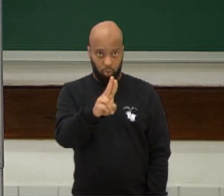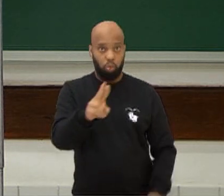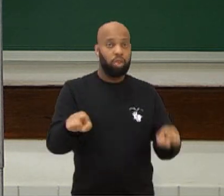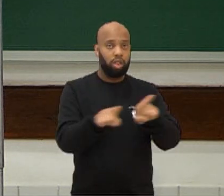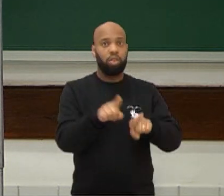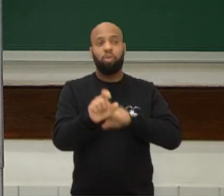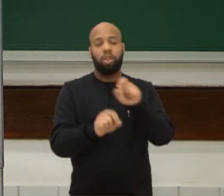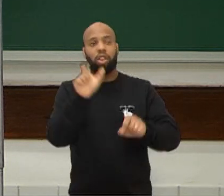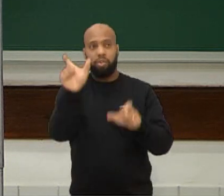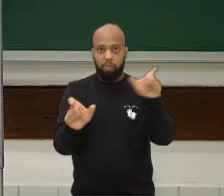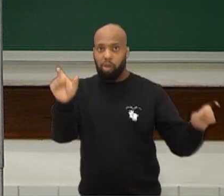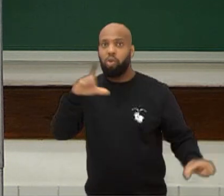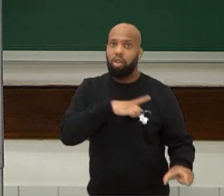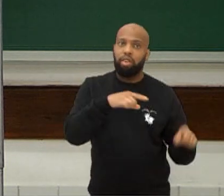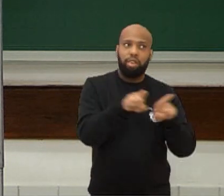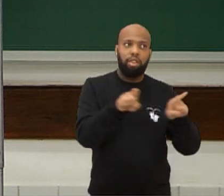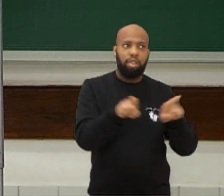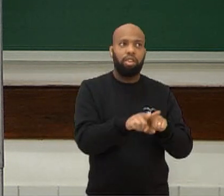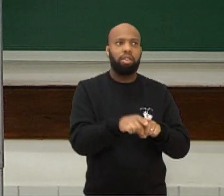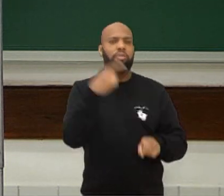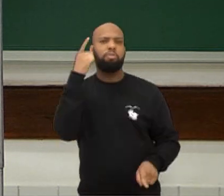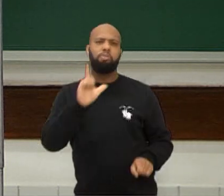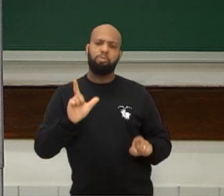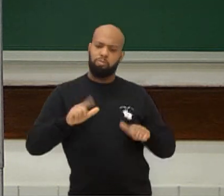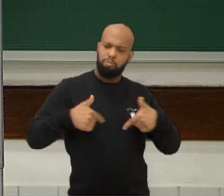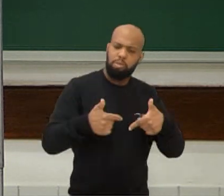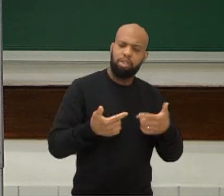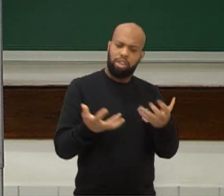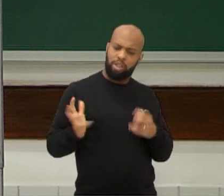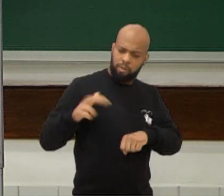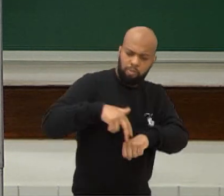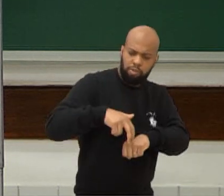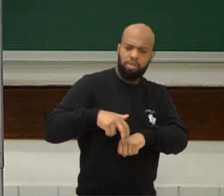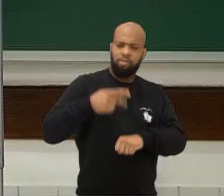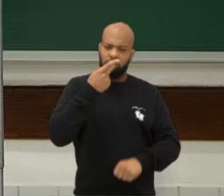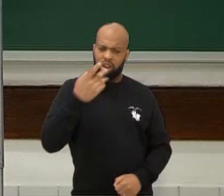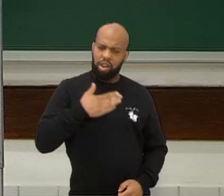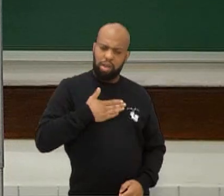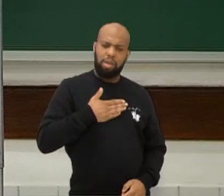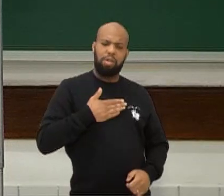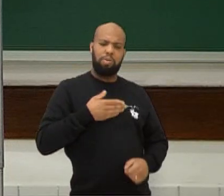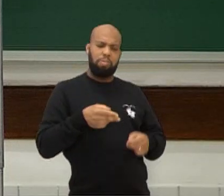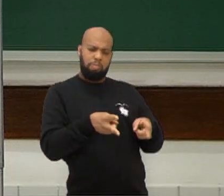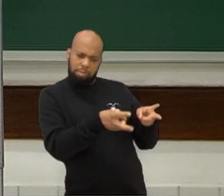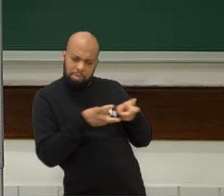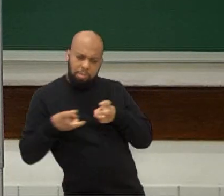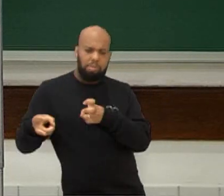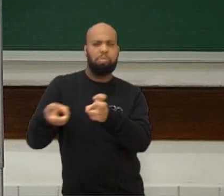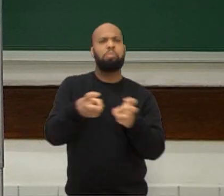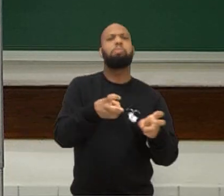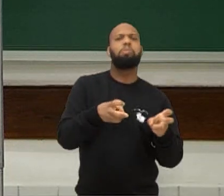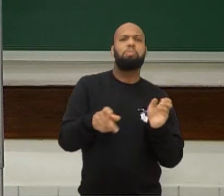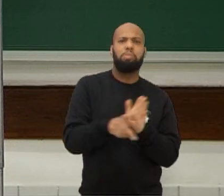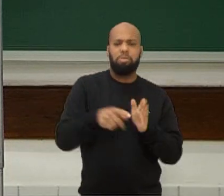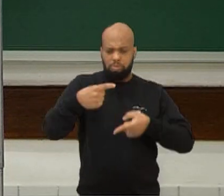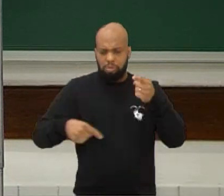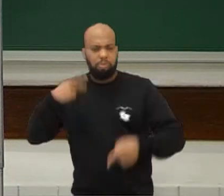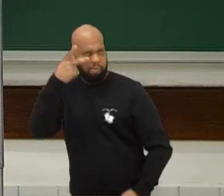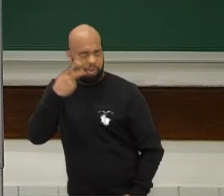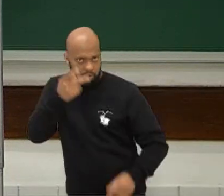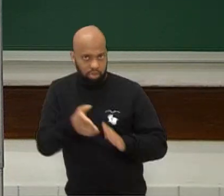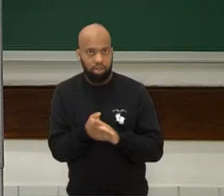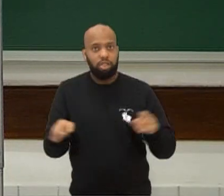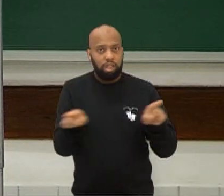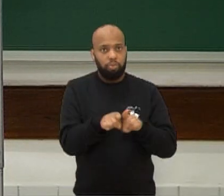também pessoas que estavam dispostas a falar do que eles percebiam sobre política e a levar